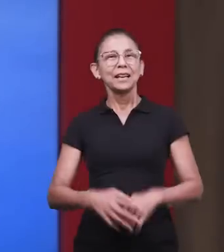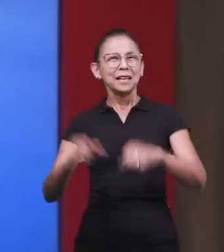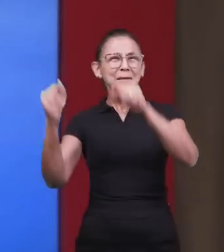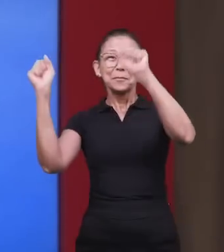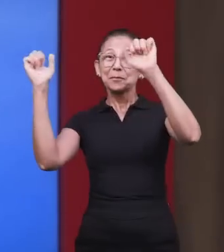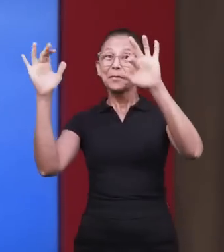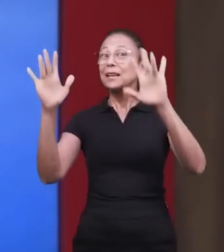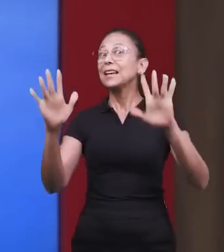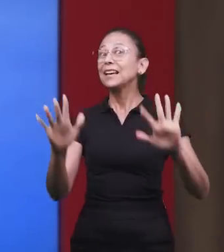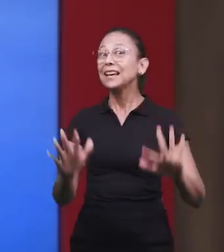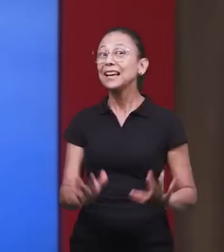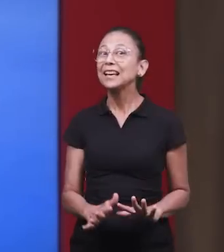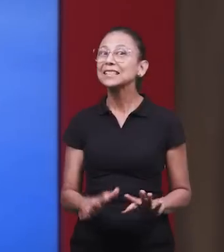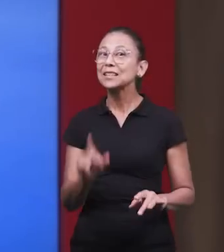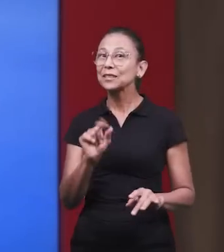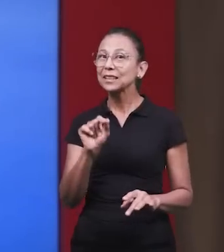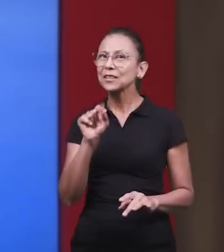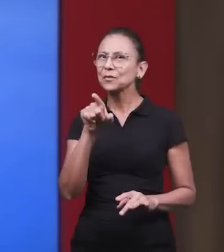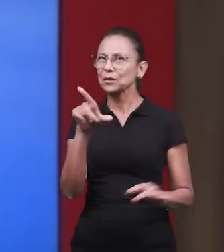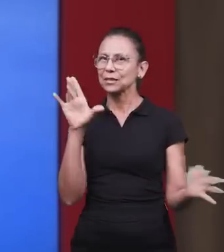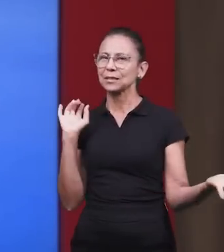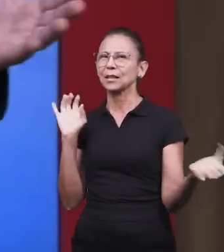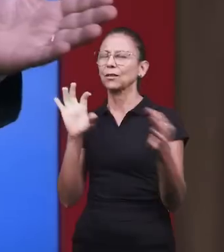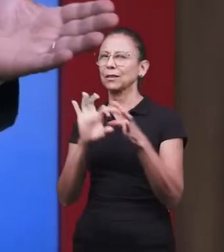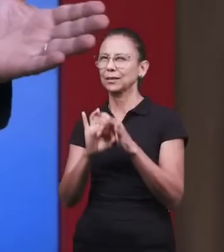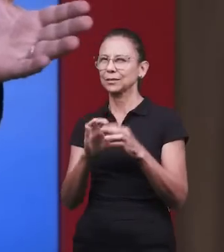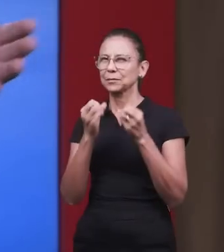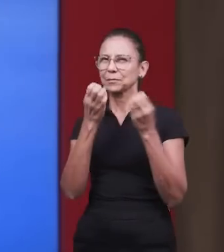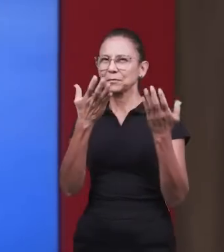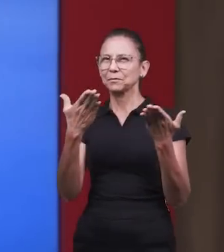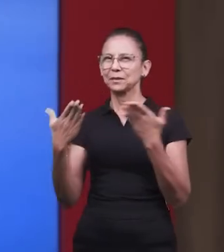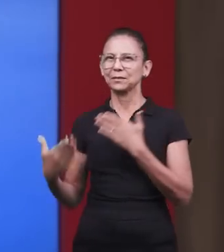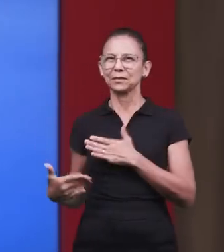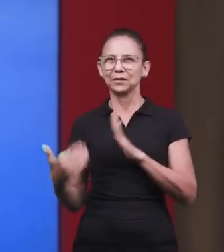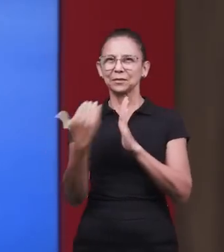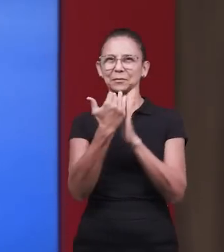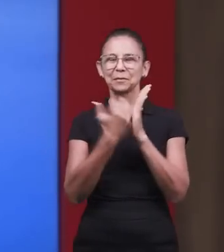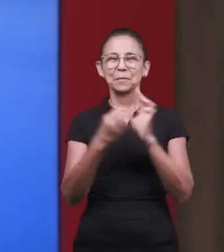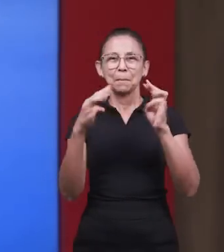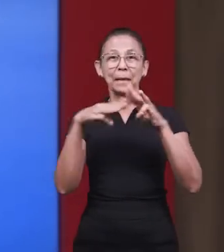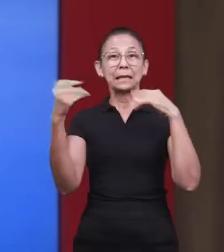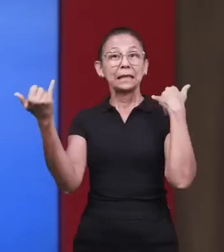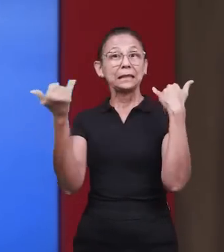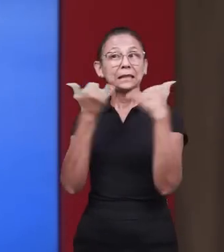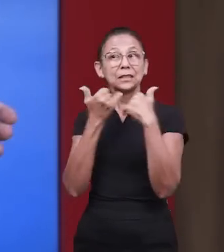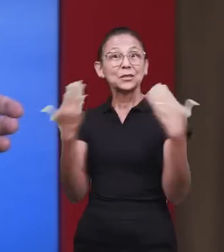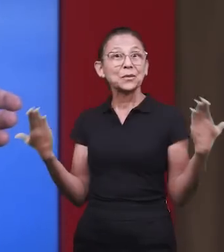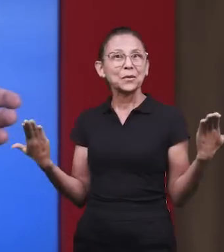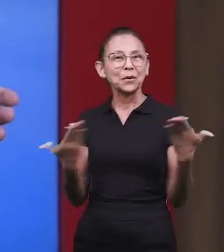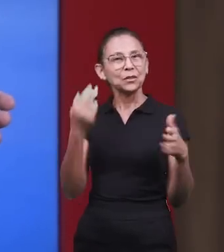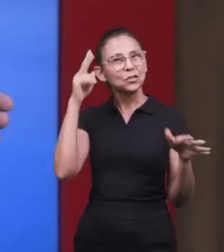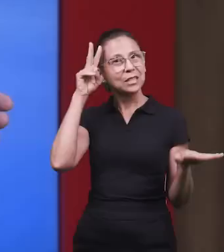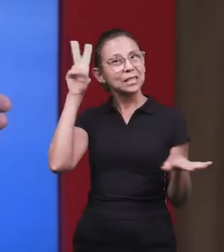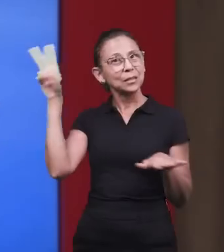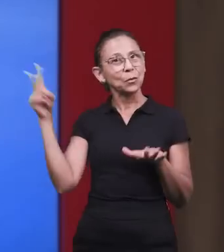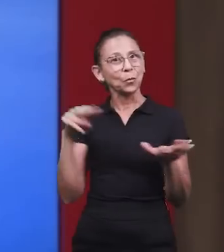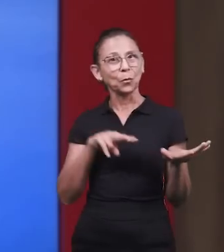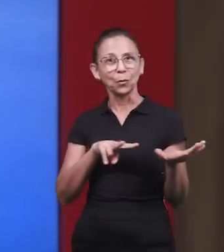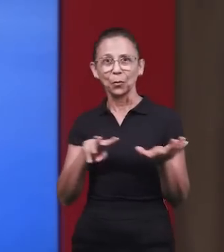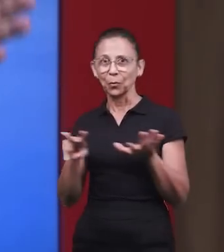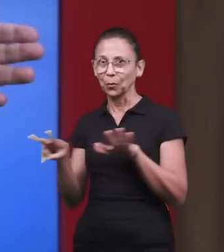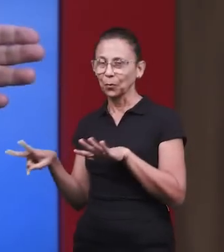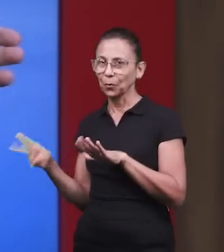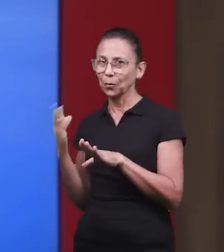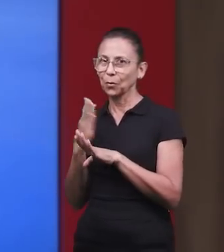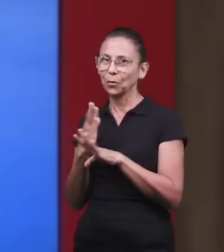Que bênção é ter você aqui com a gente. Seja muito bem-vindo ao Manaim News. Hoje, segunda-feira,